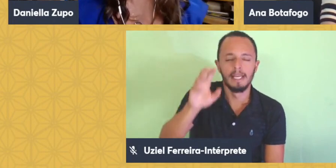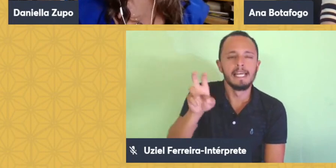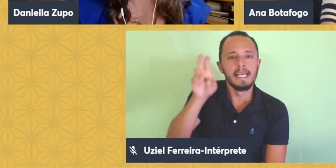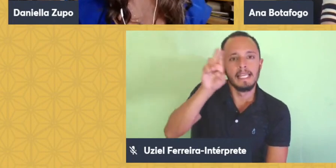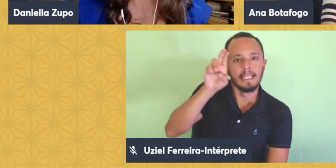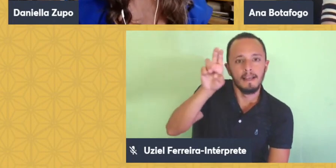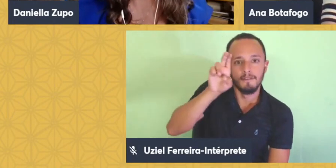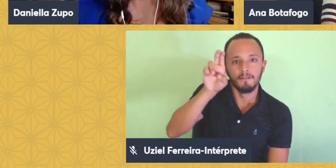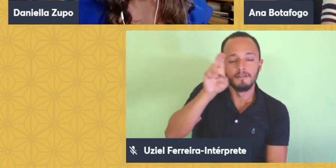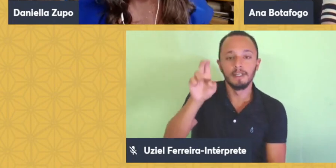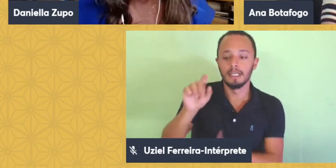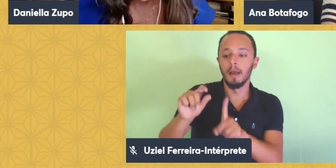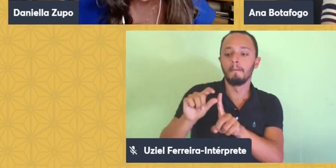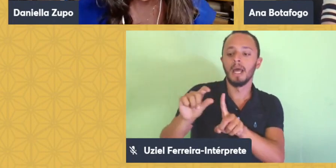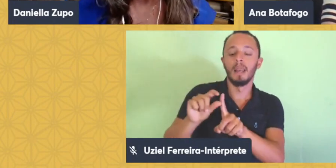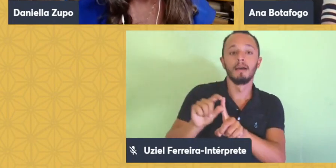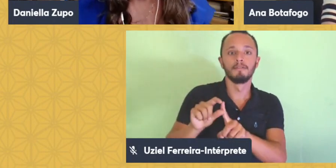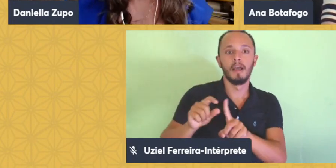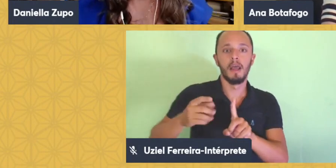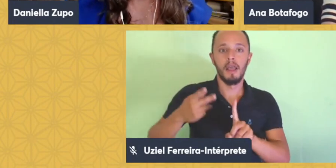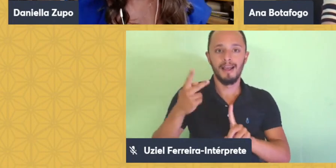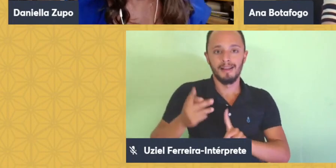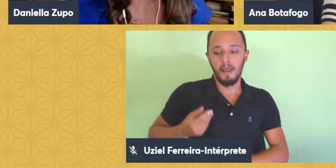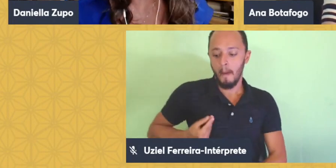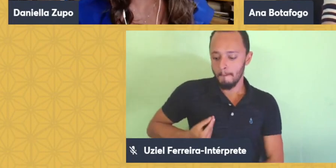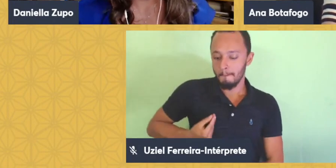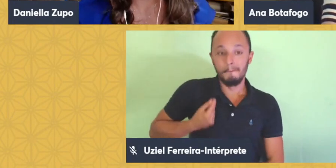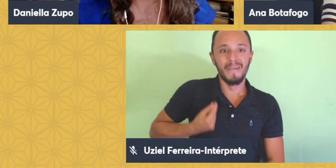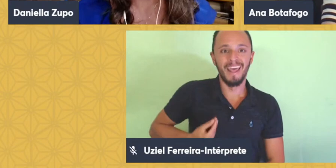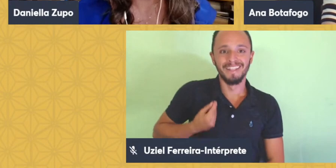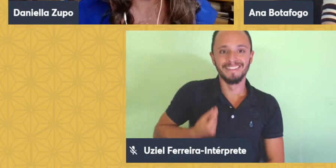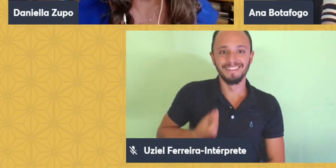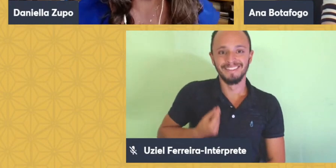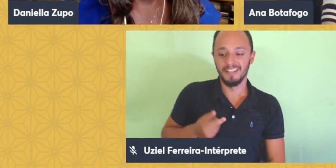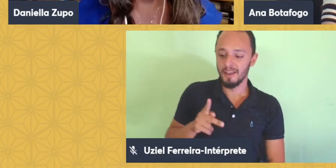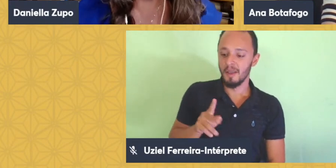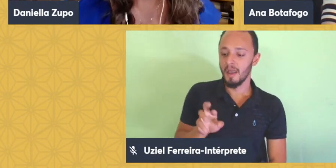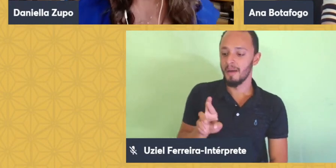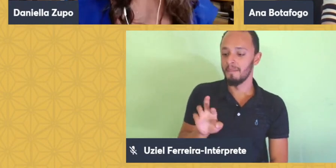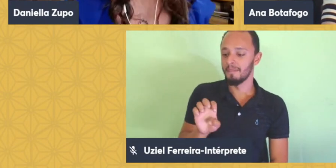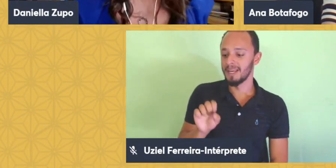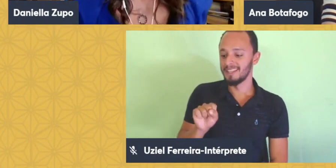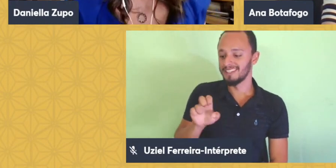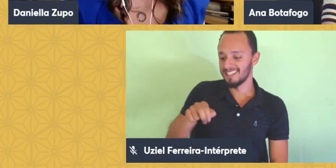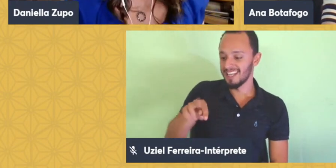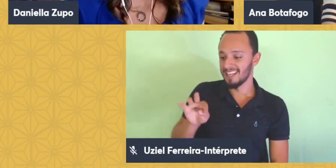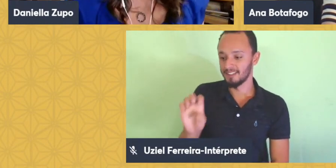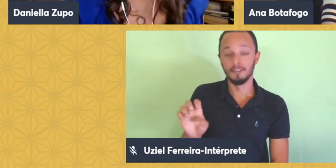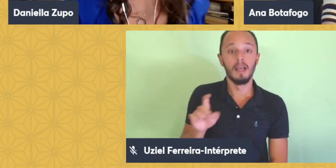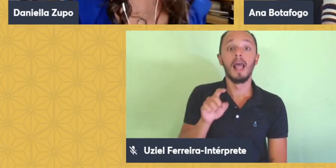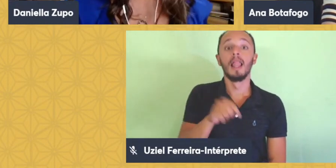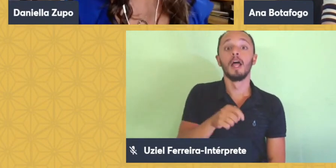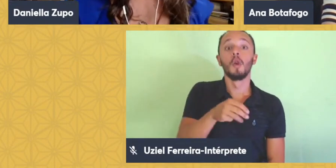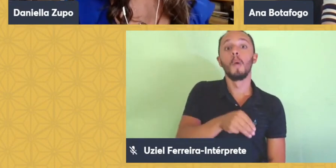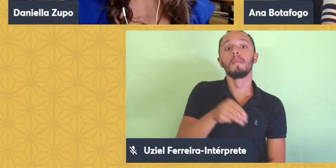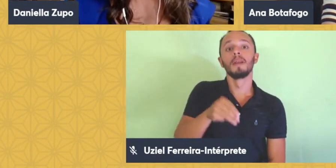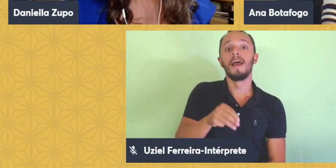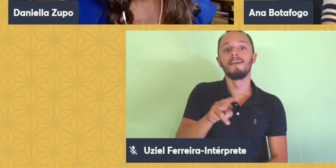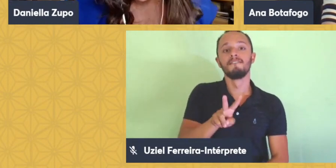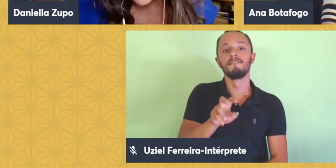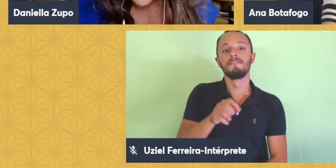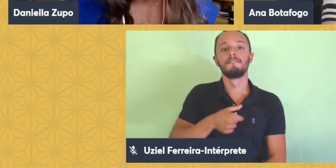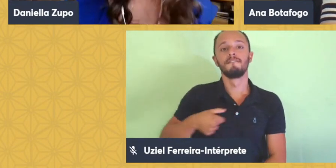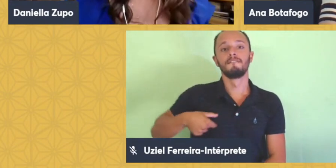presente com Antonio Cícero no mesmo no canal do memorial Minas Gerais Vale Oi Ana Botafogo